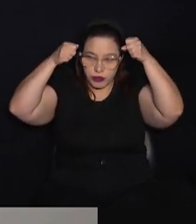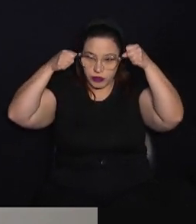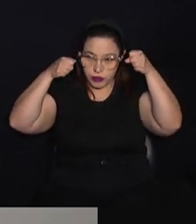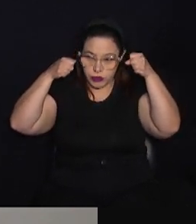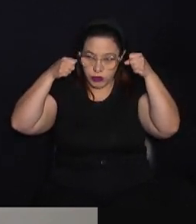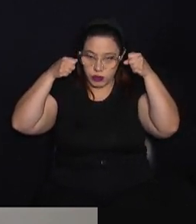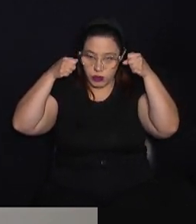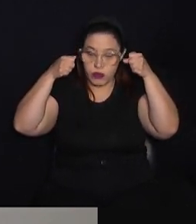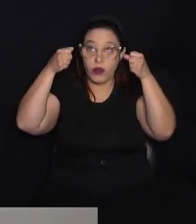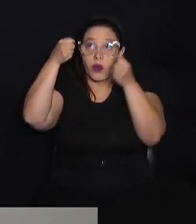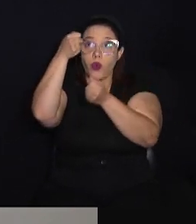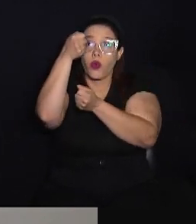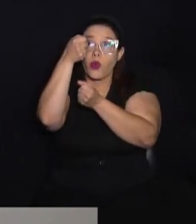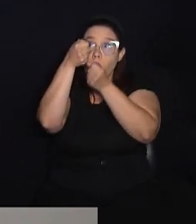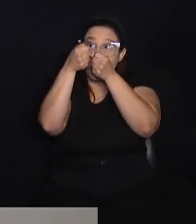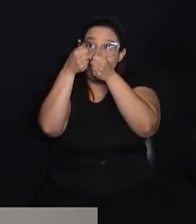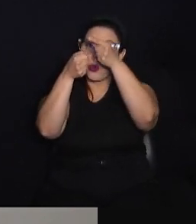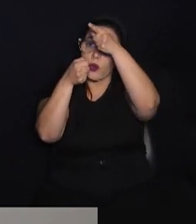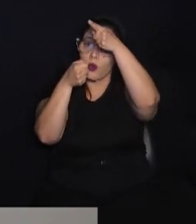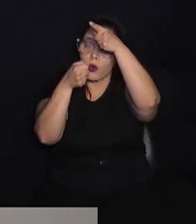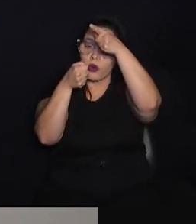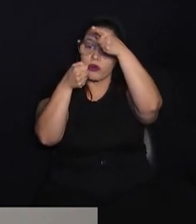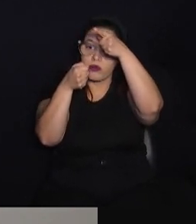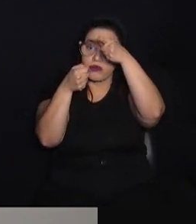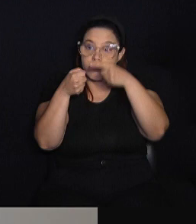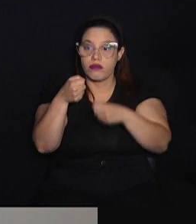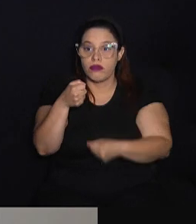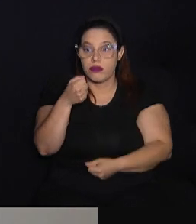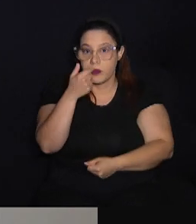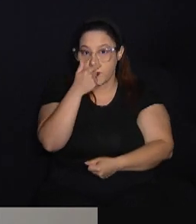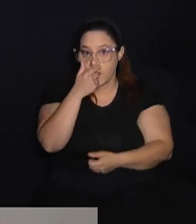do guarda-sol. Sempre não se expor ao sol